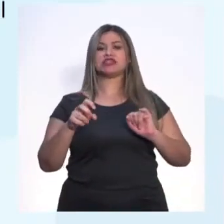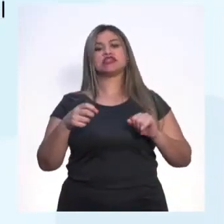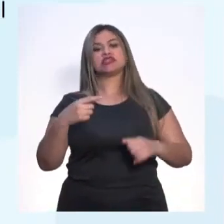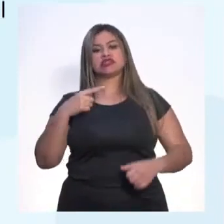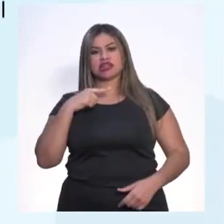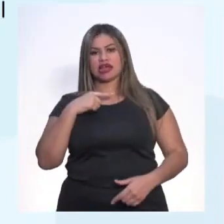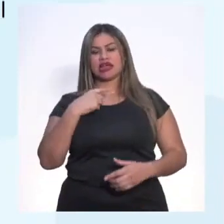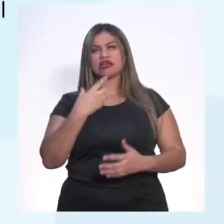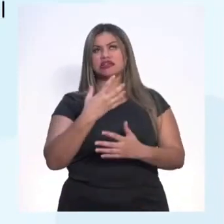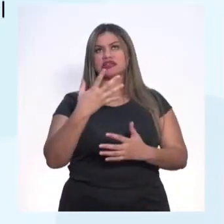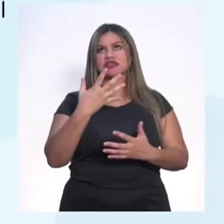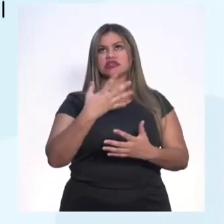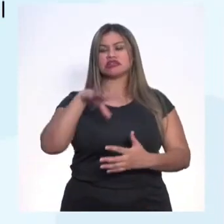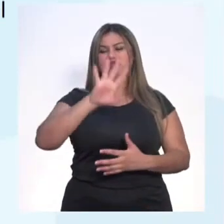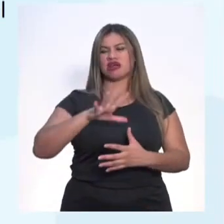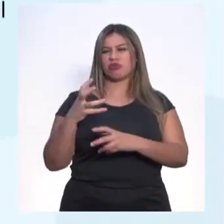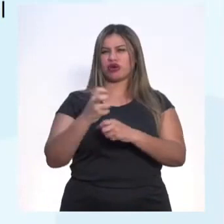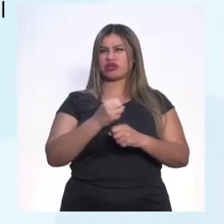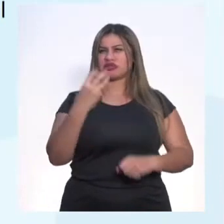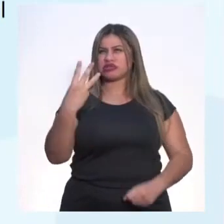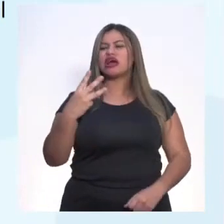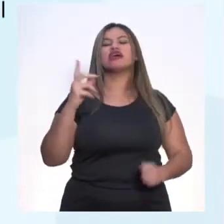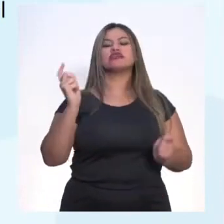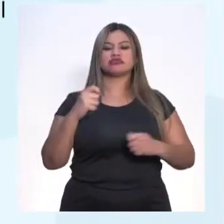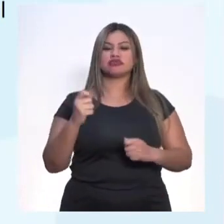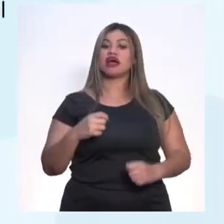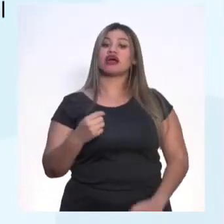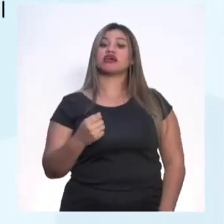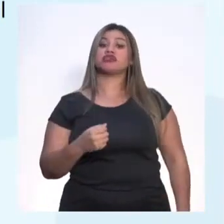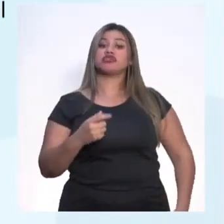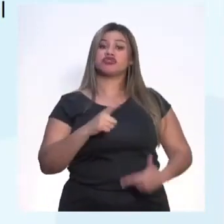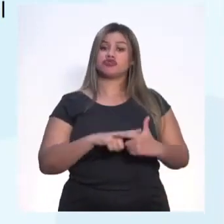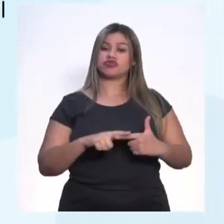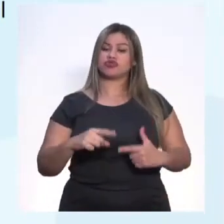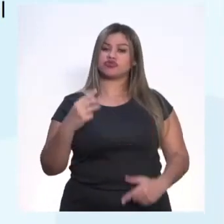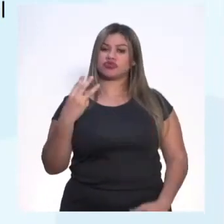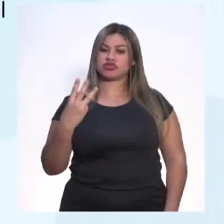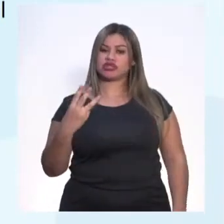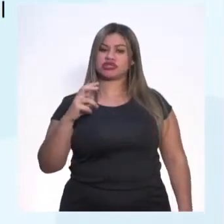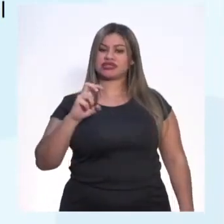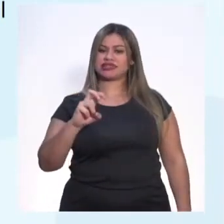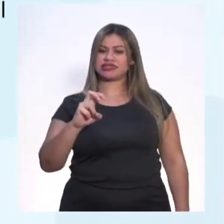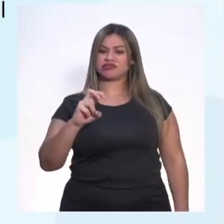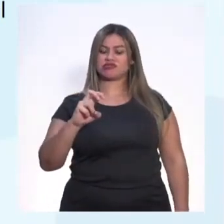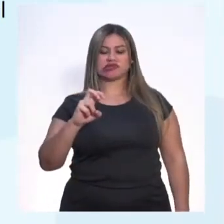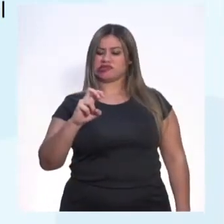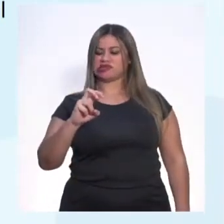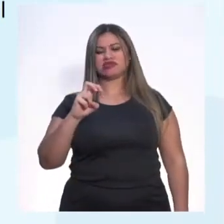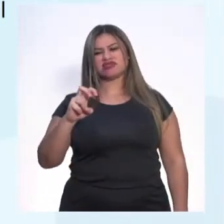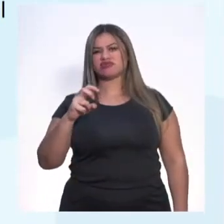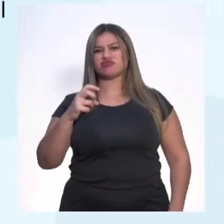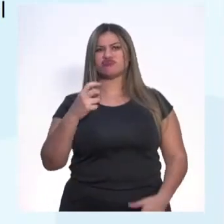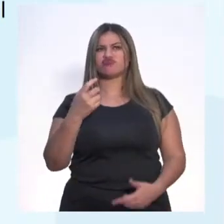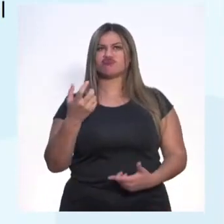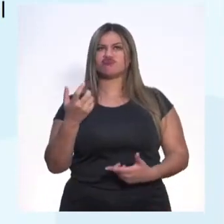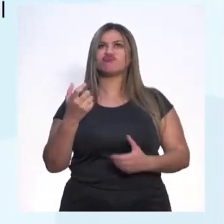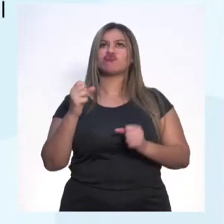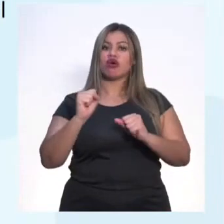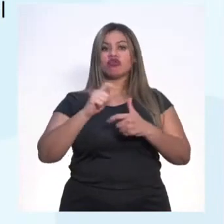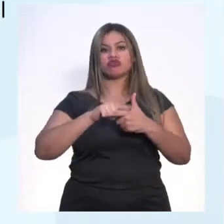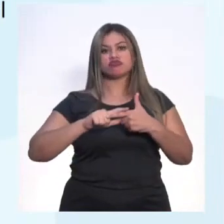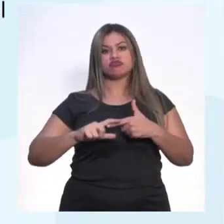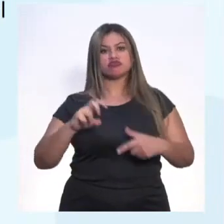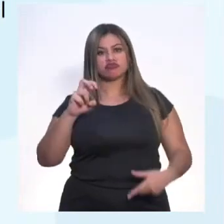do 3? Tá. Divide por 3, 5. Esse não tá, mas eu posso dividir pelo 5,